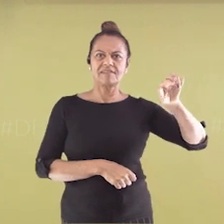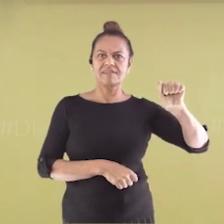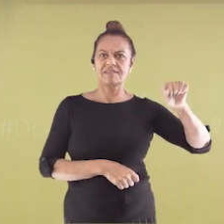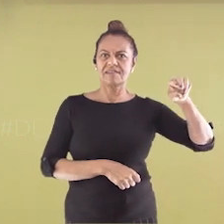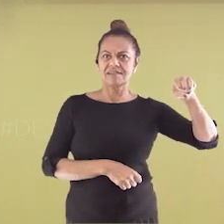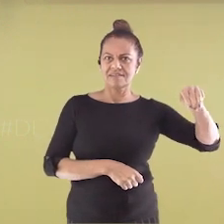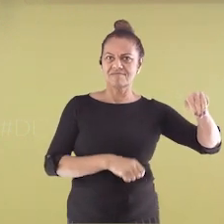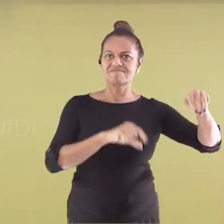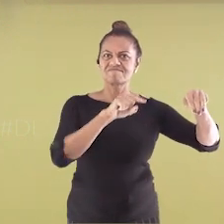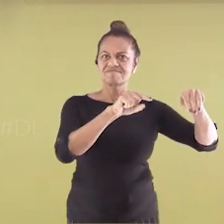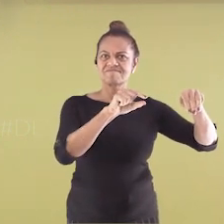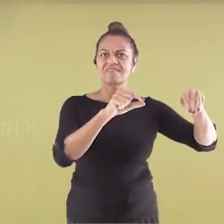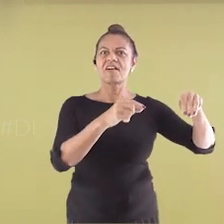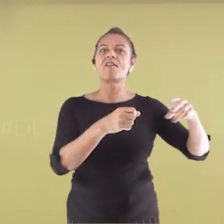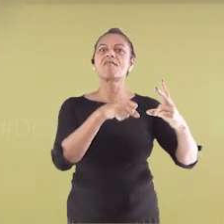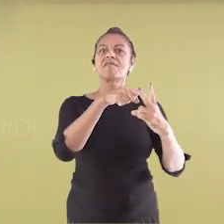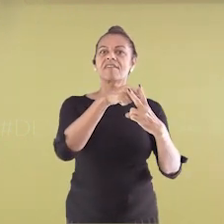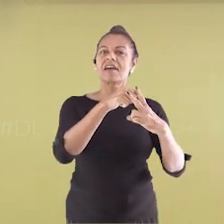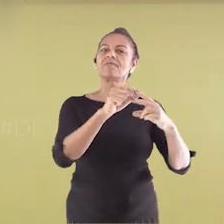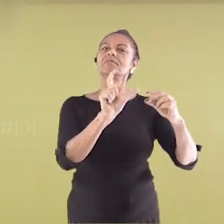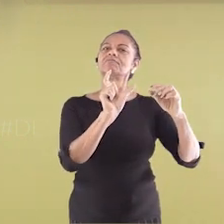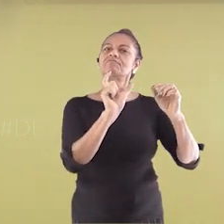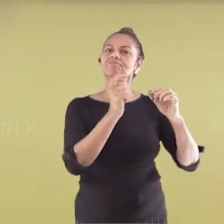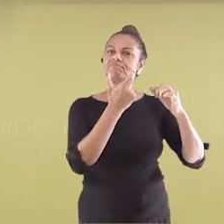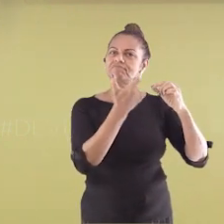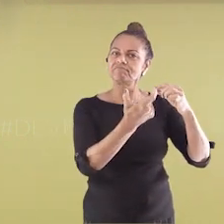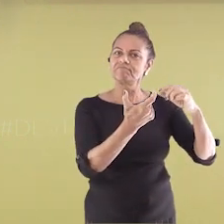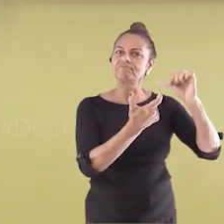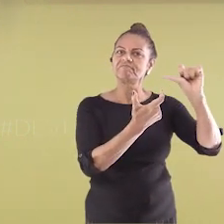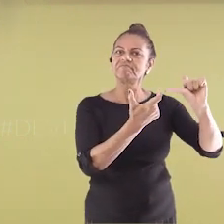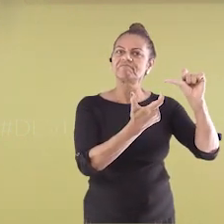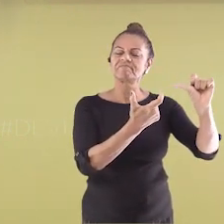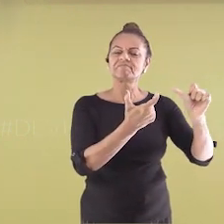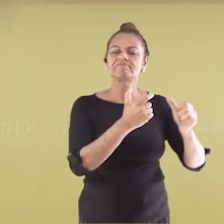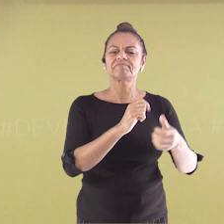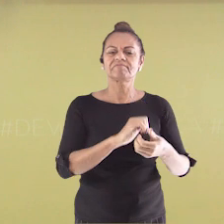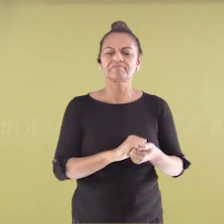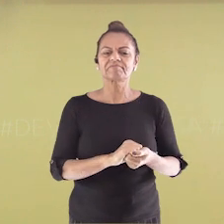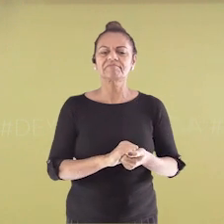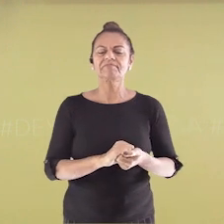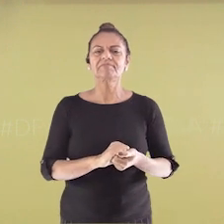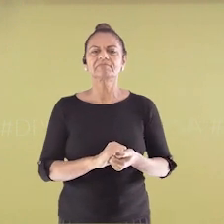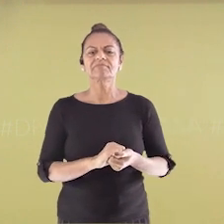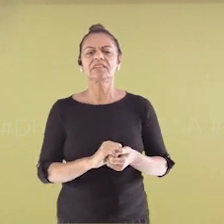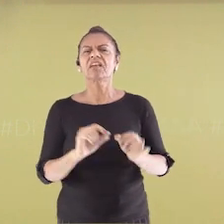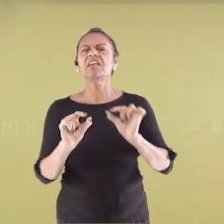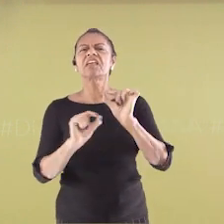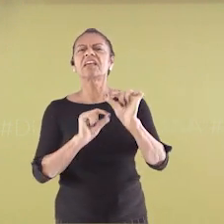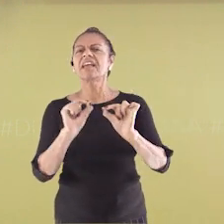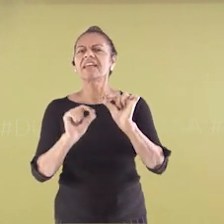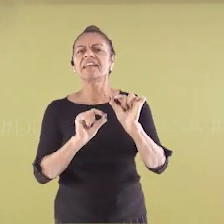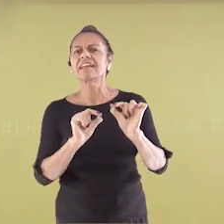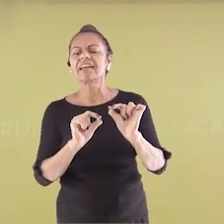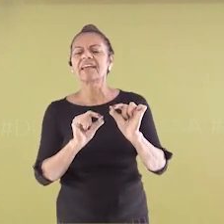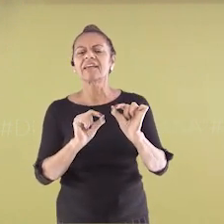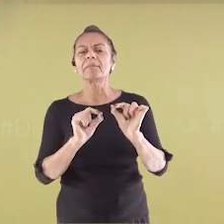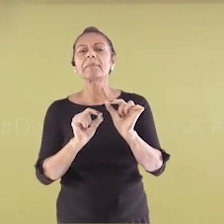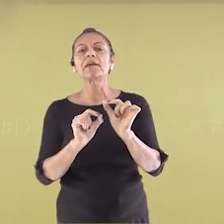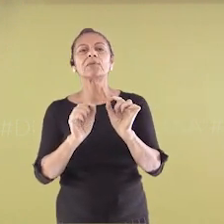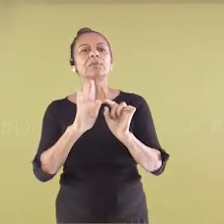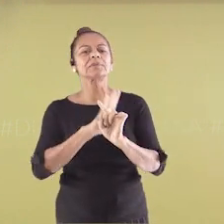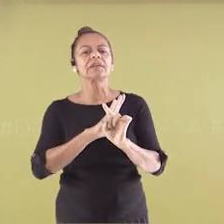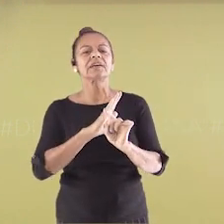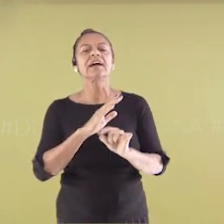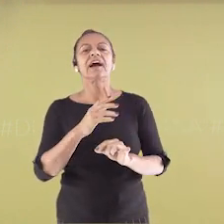verbo estiveram, ok? E agora a gente pode fazer a pergunta. Quais pessoas,